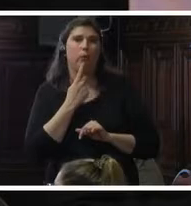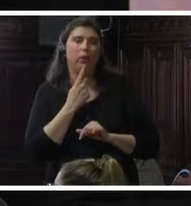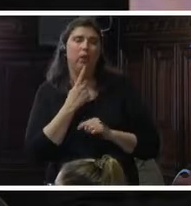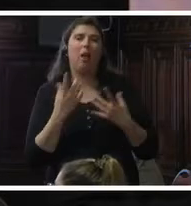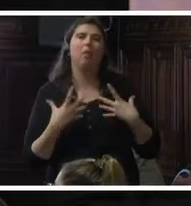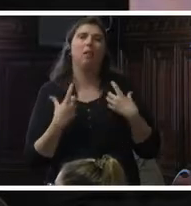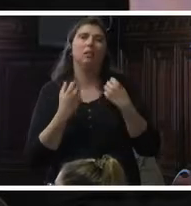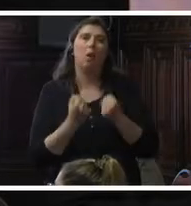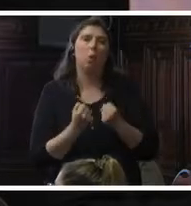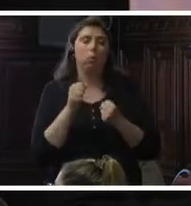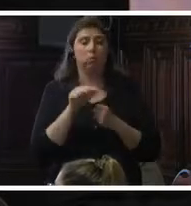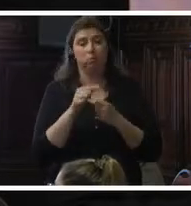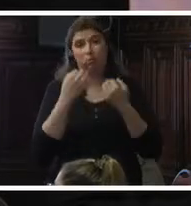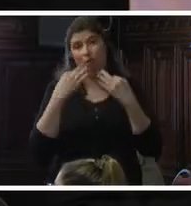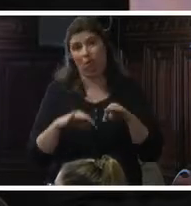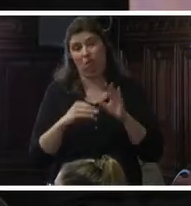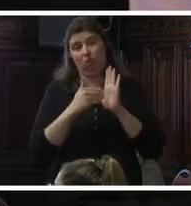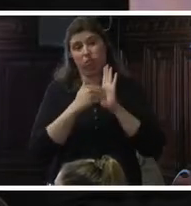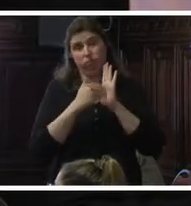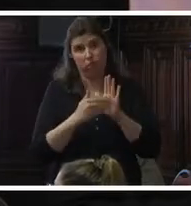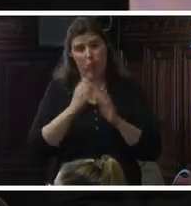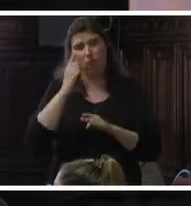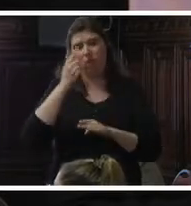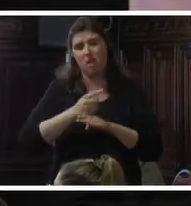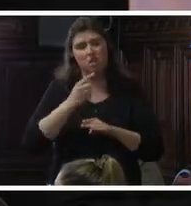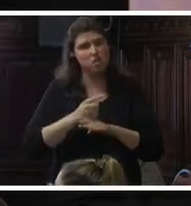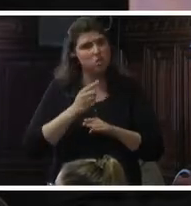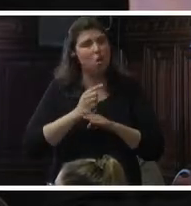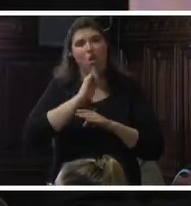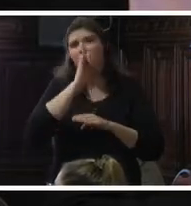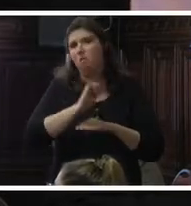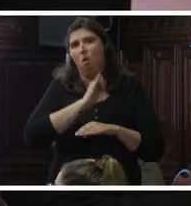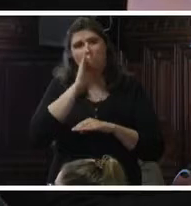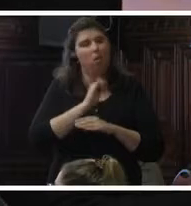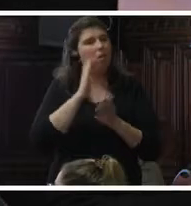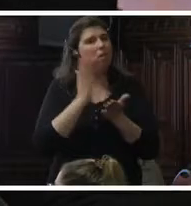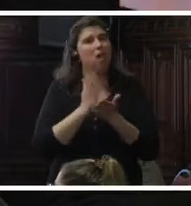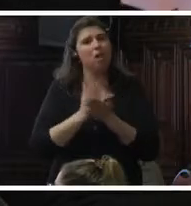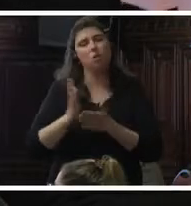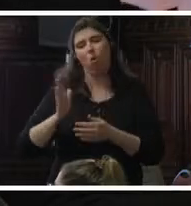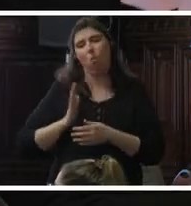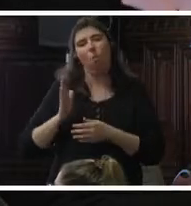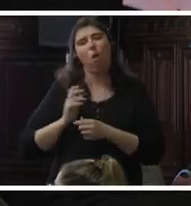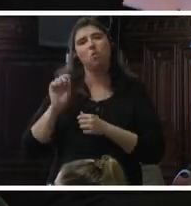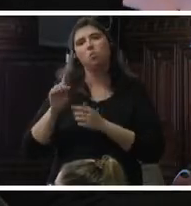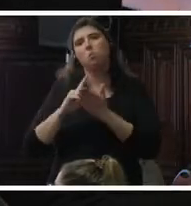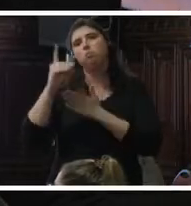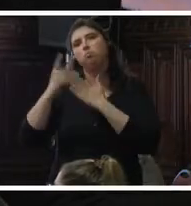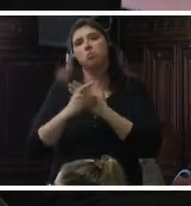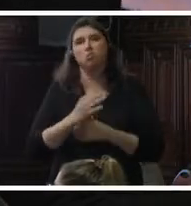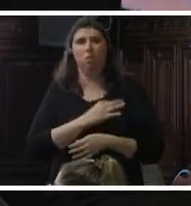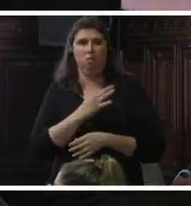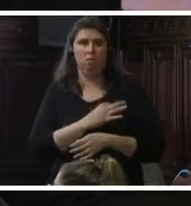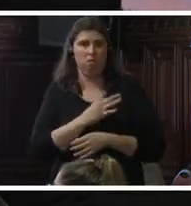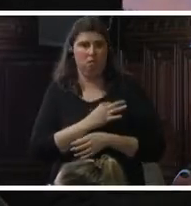e o direito das mulheres de decidirem sobre seus projetos de vida. Os dados do Estado de Alagoas, do relatório da organização não